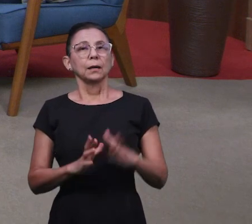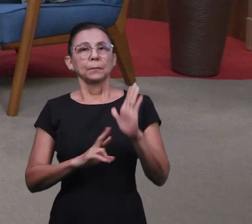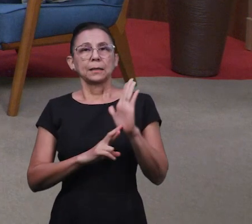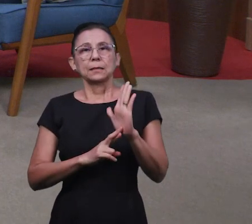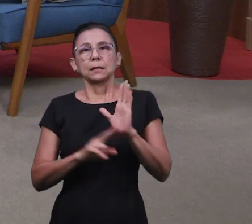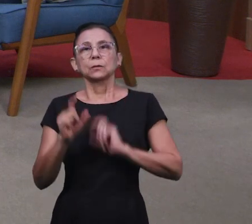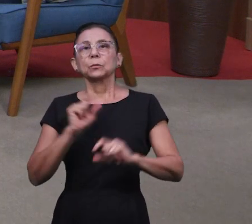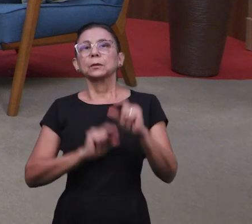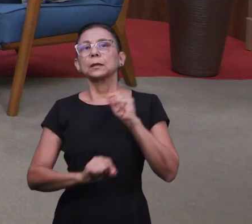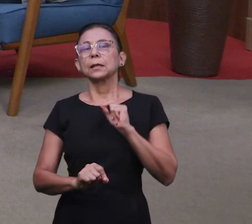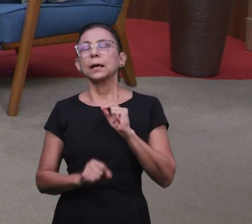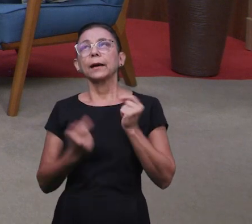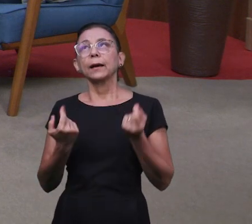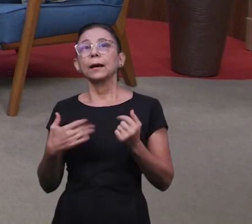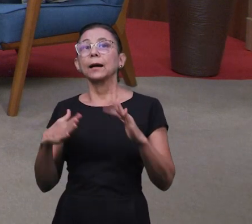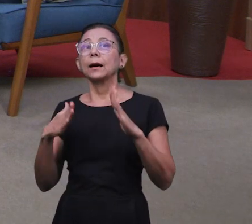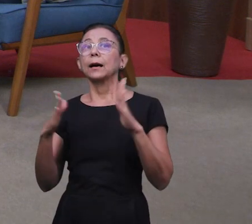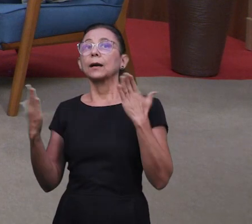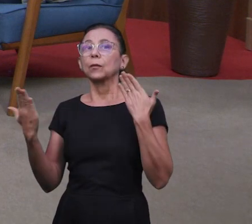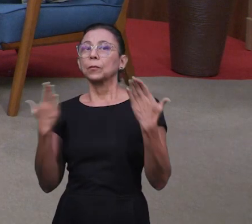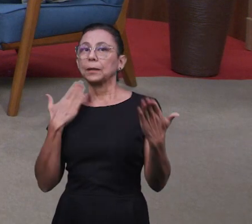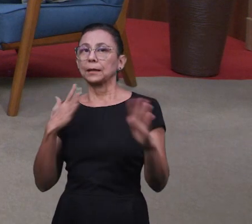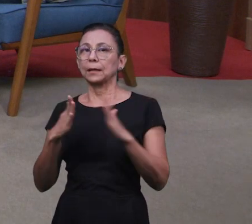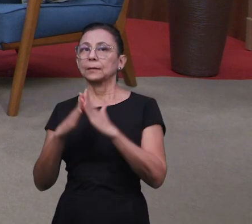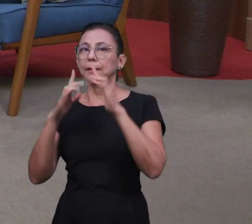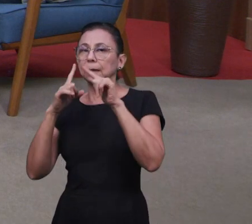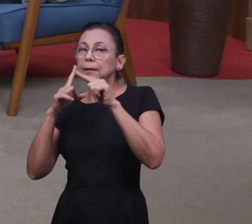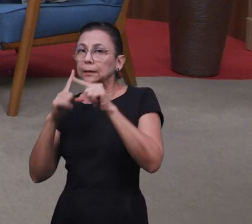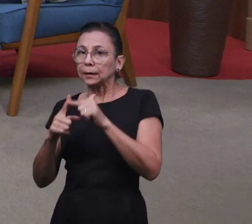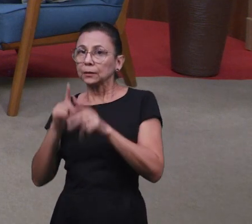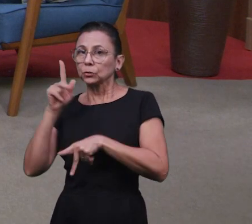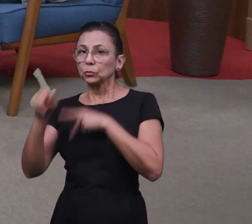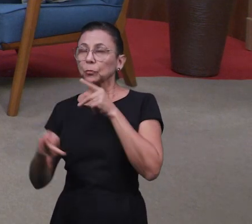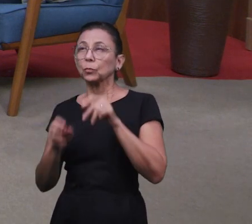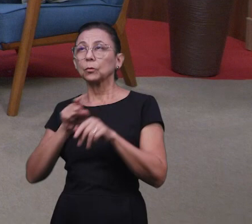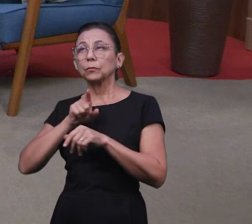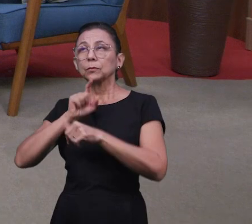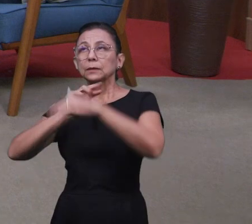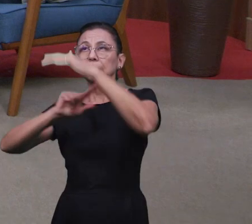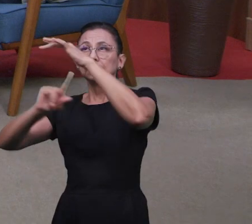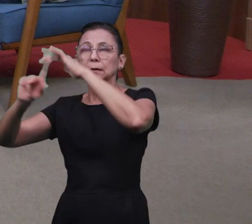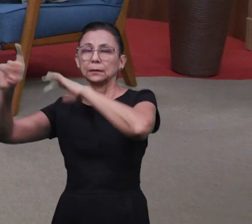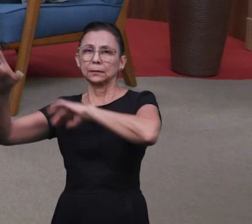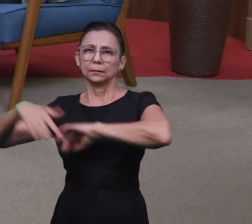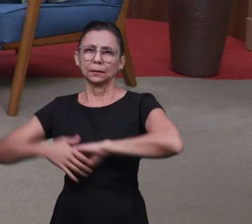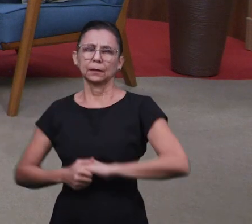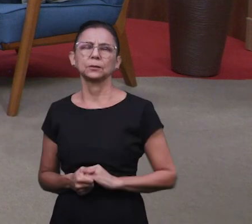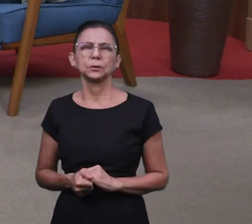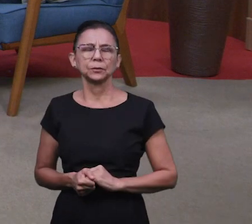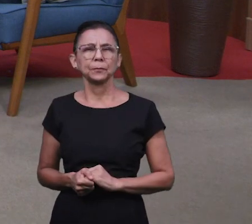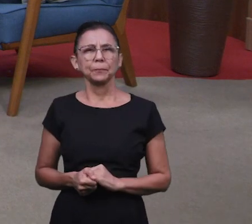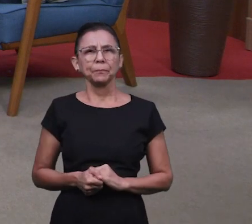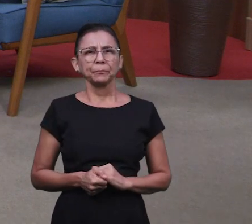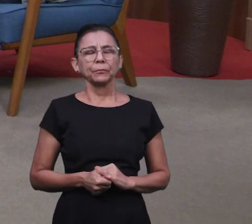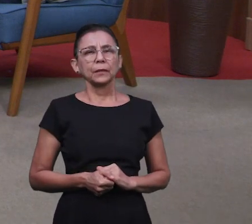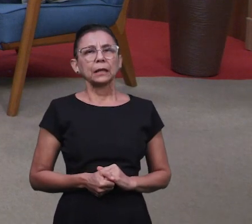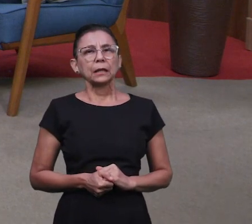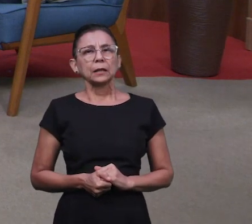eternidade. Porque lá no Oriente, quando o noivo ia raptar,